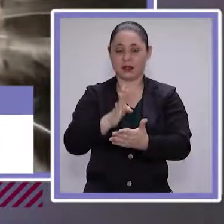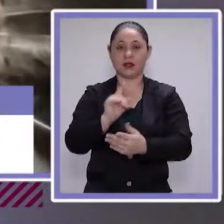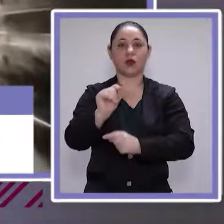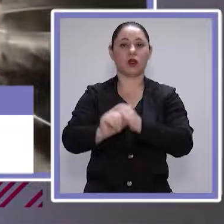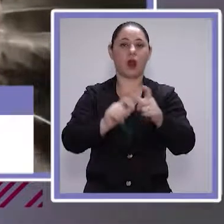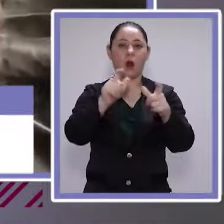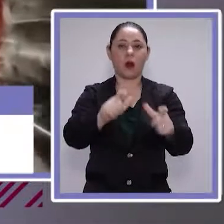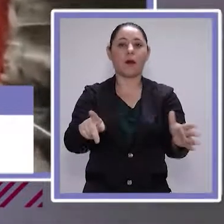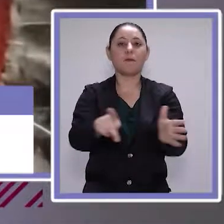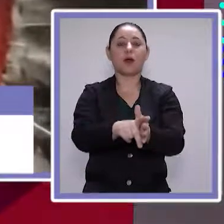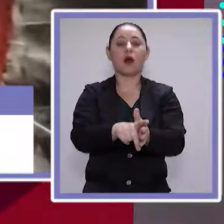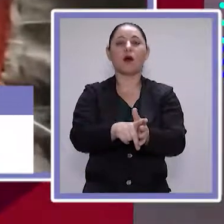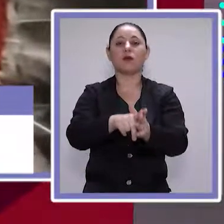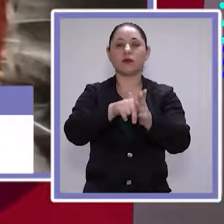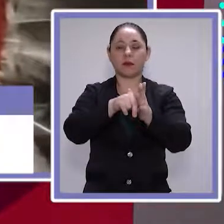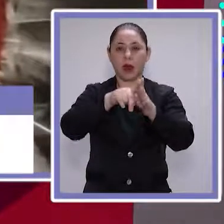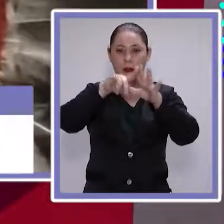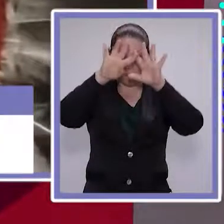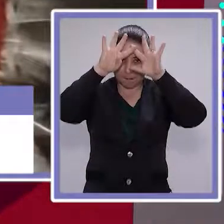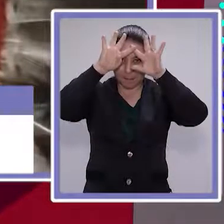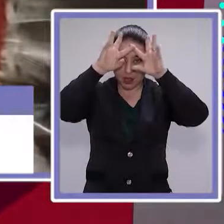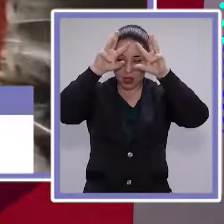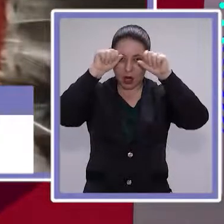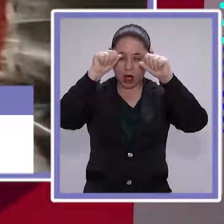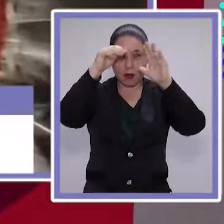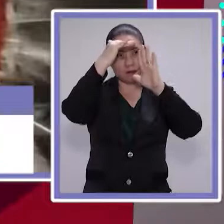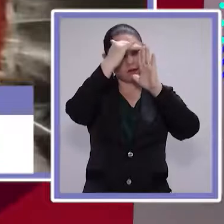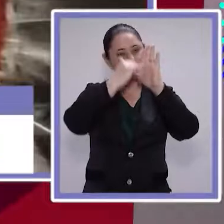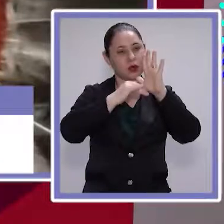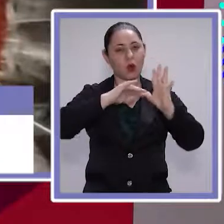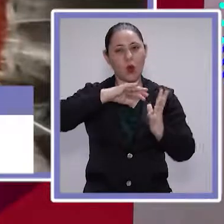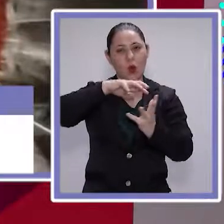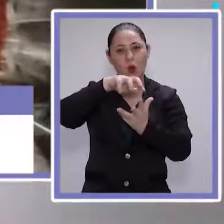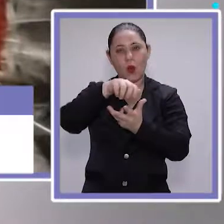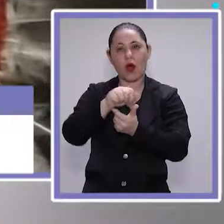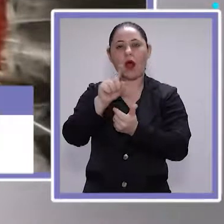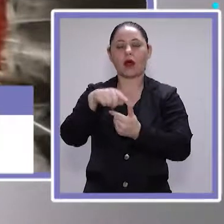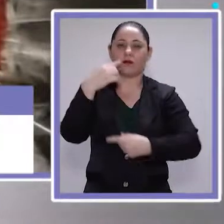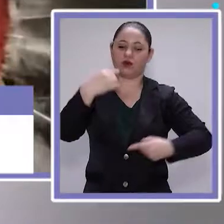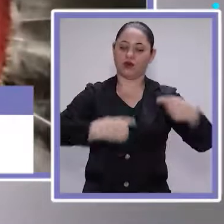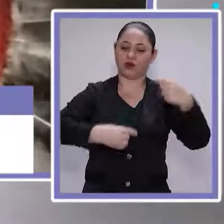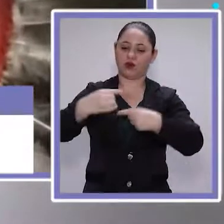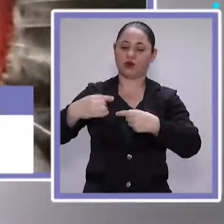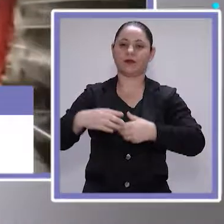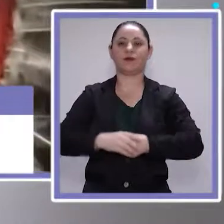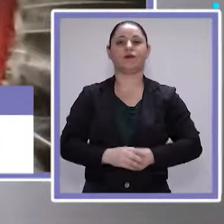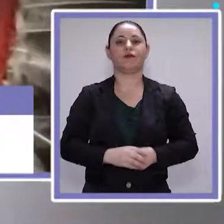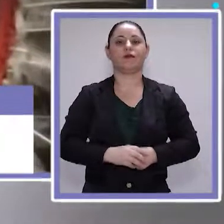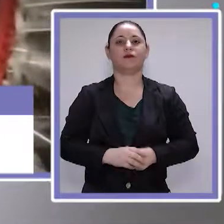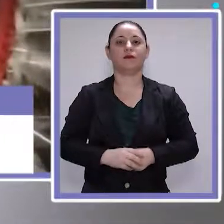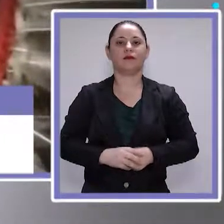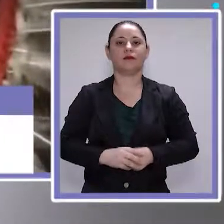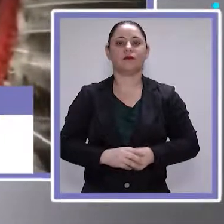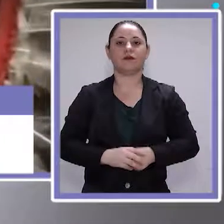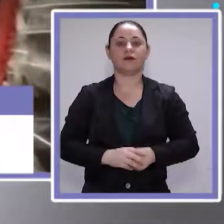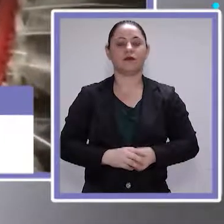Brasil, que é a região amazônica, né? Que é a pauta hoje global e que muita gente traz aí para discussão.